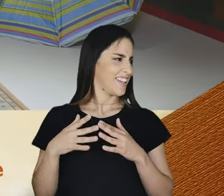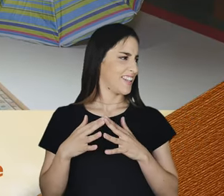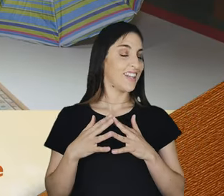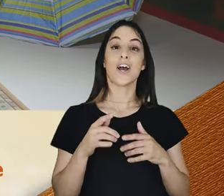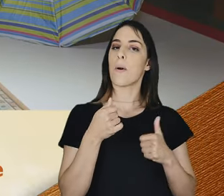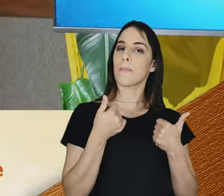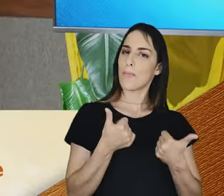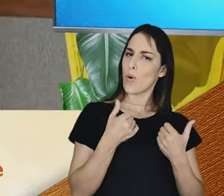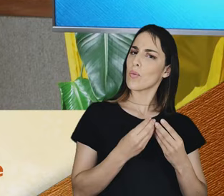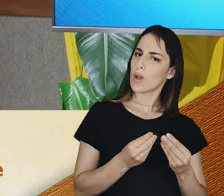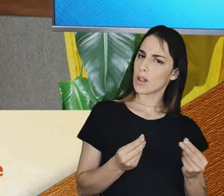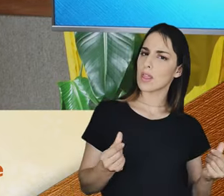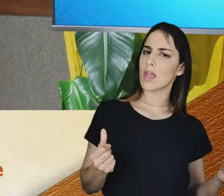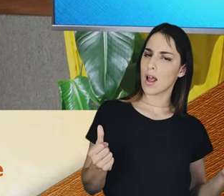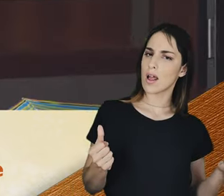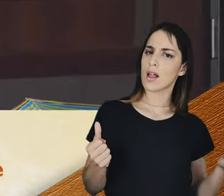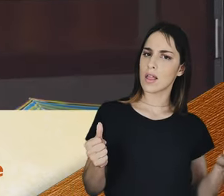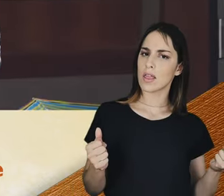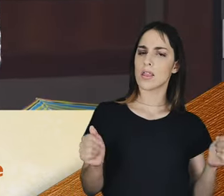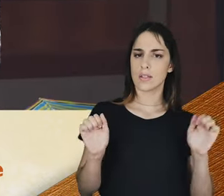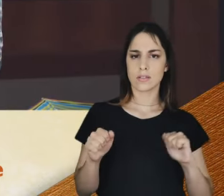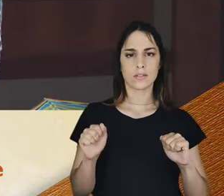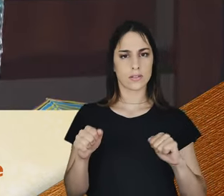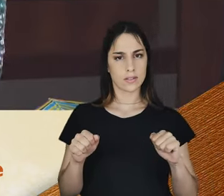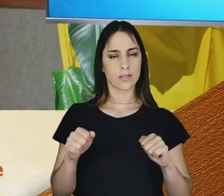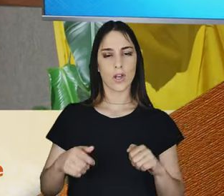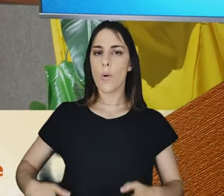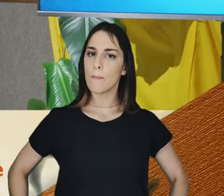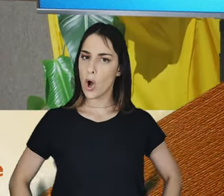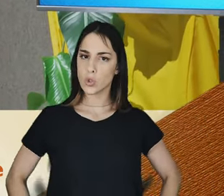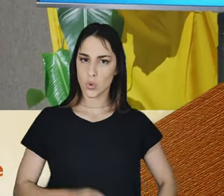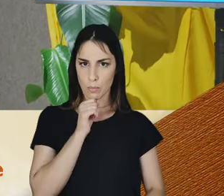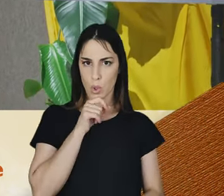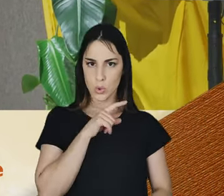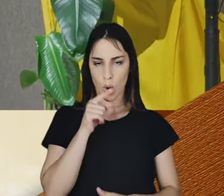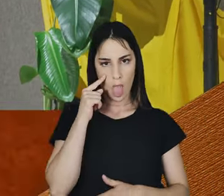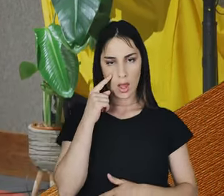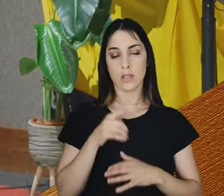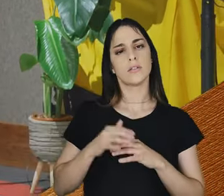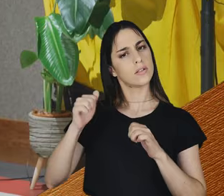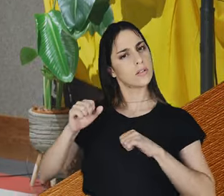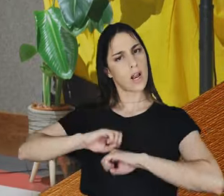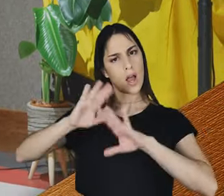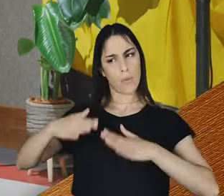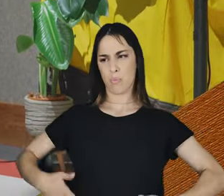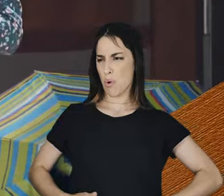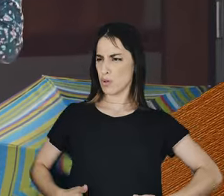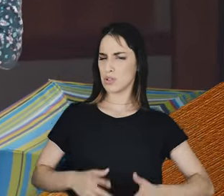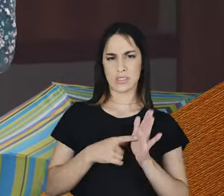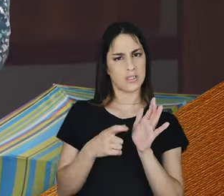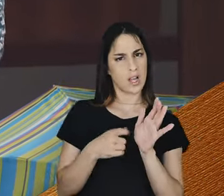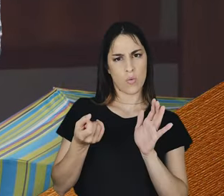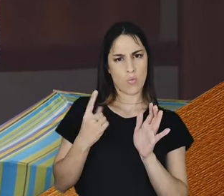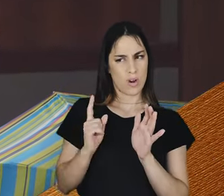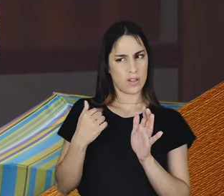Muito boa qualidade. É? Ótima qualidade. Sinta bem o tecido, Joana. E os bolsos, posso? Pode, claro que sim. Eu não sei se é necessário ir para os bolsos.